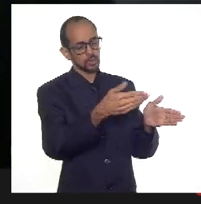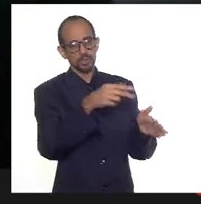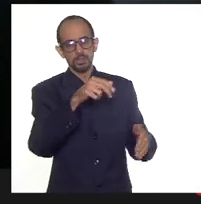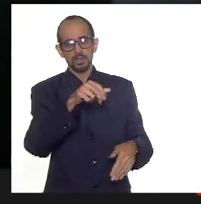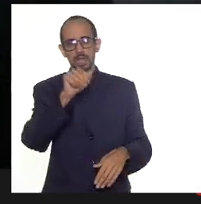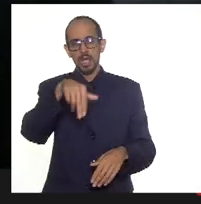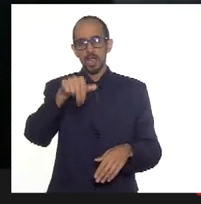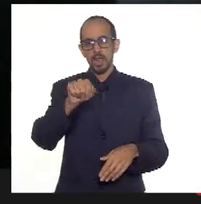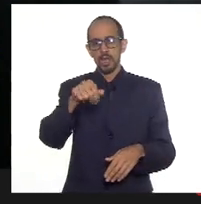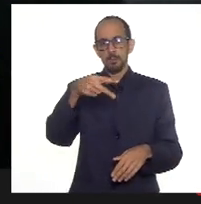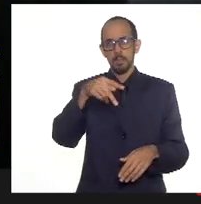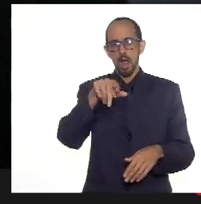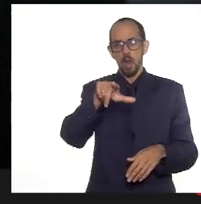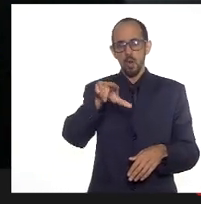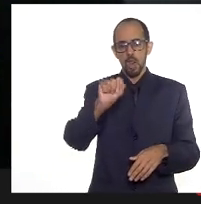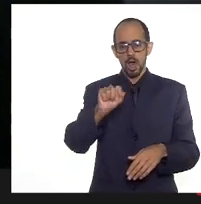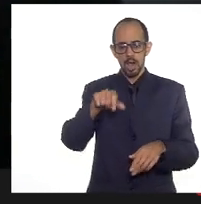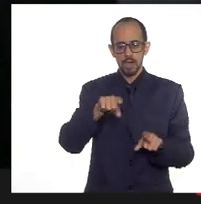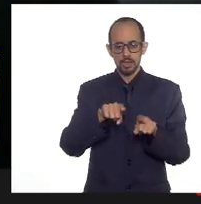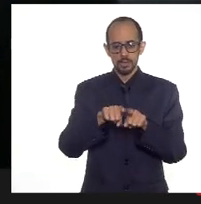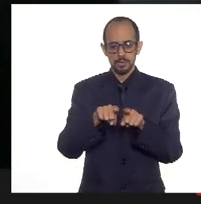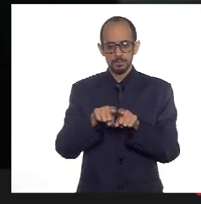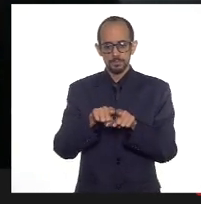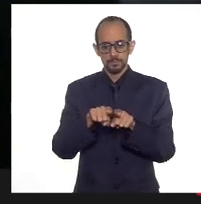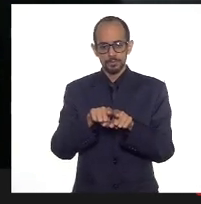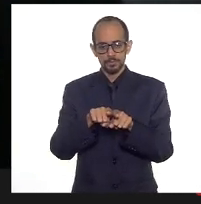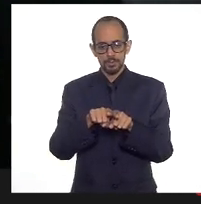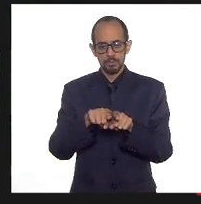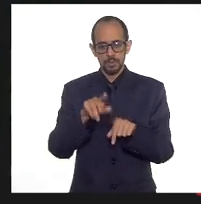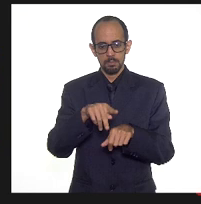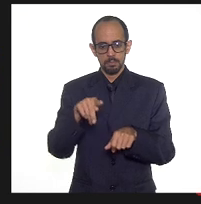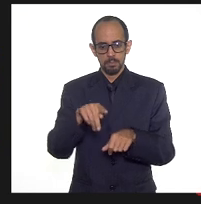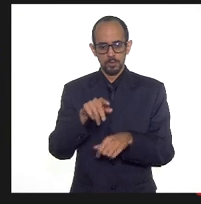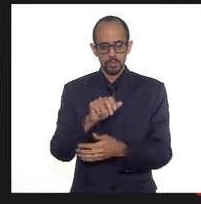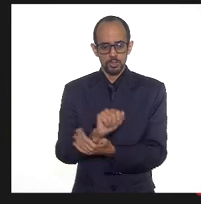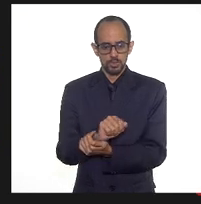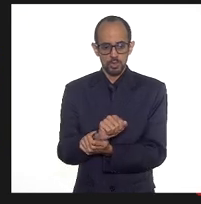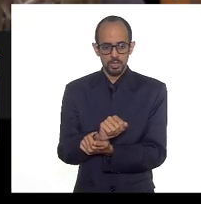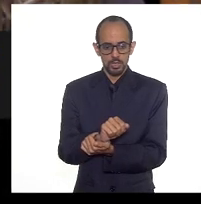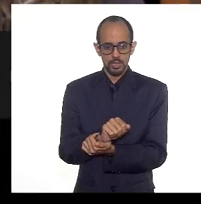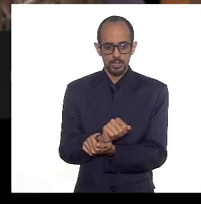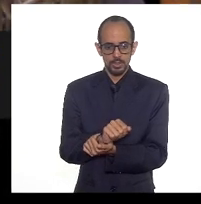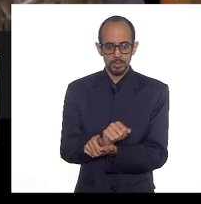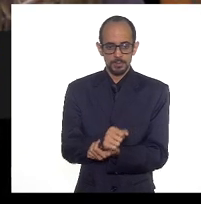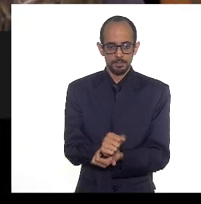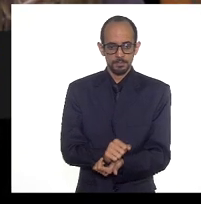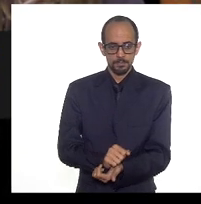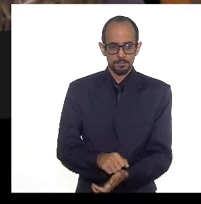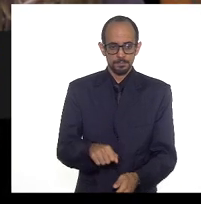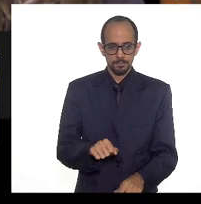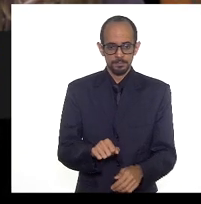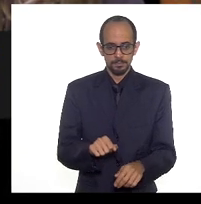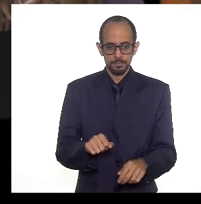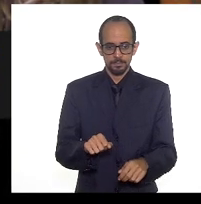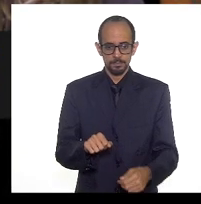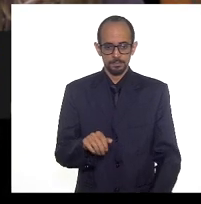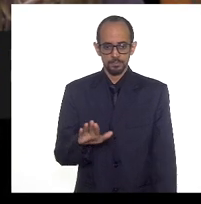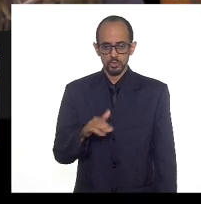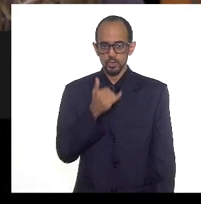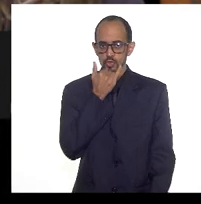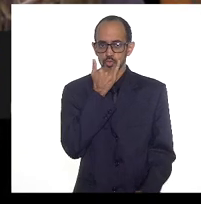Paula Miranda e professora Ilana Lage, vossas excelências terão o prazo de 20